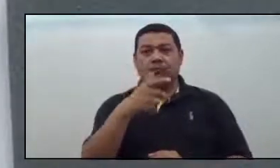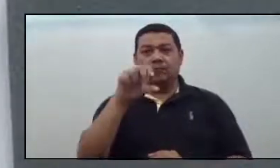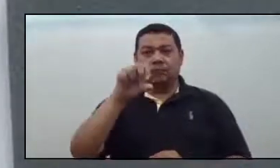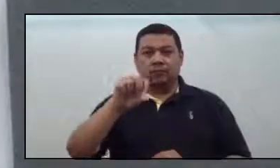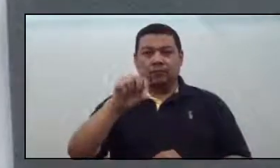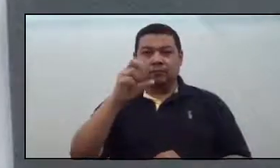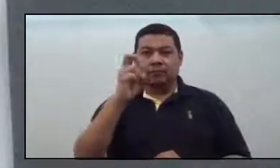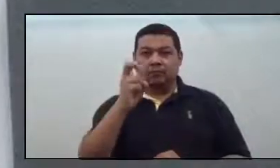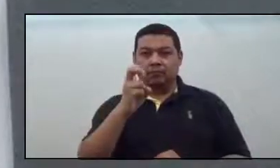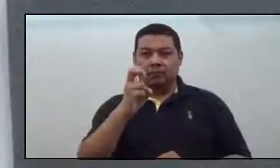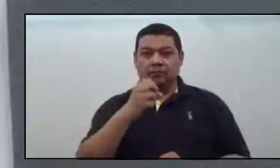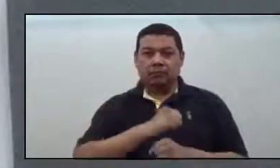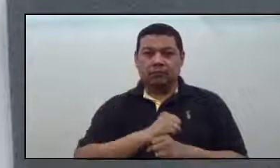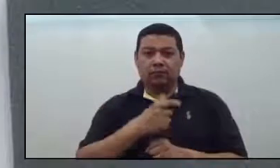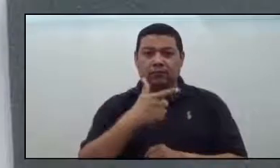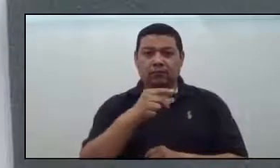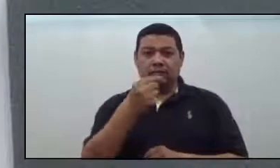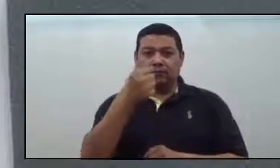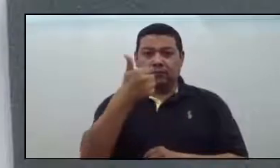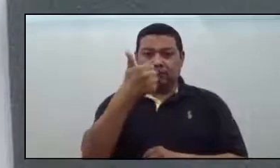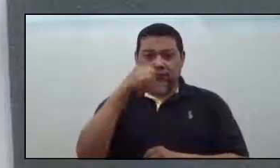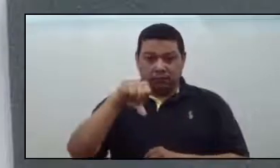4.295 de 2019,